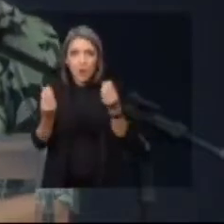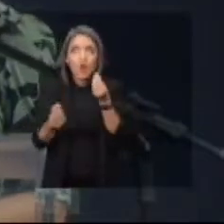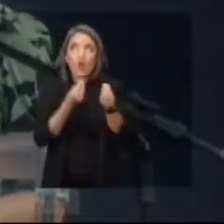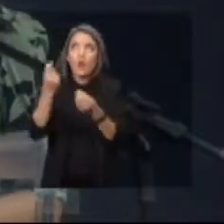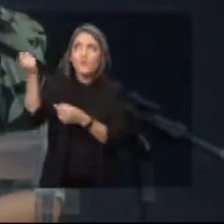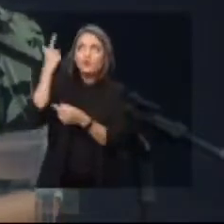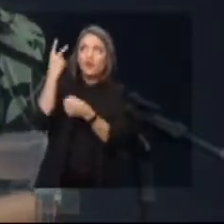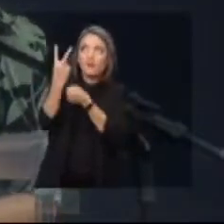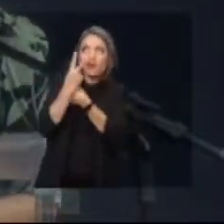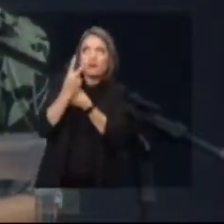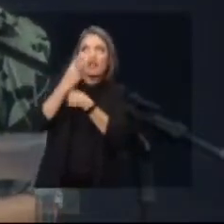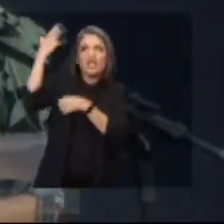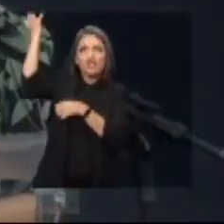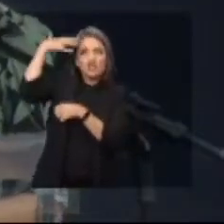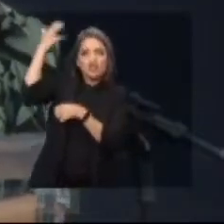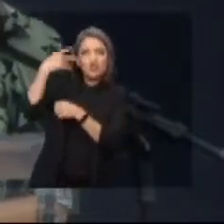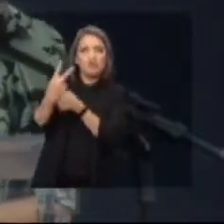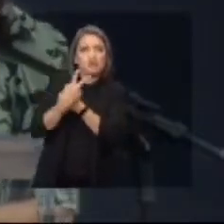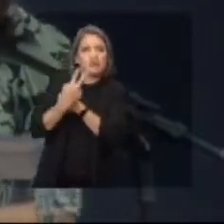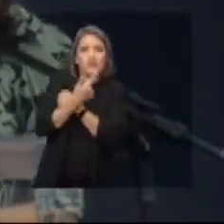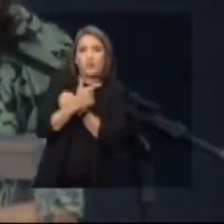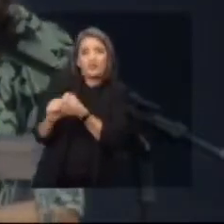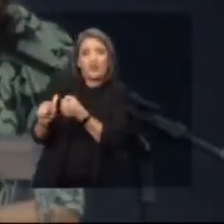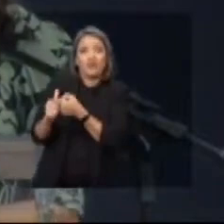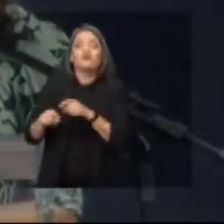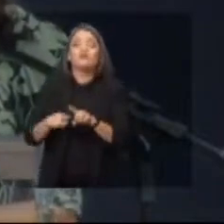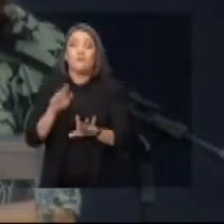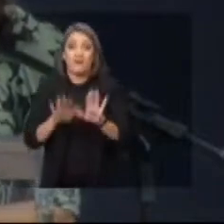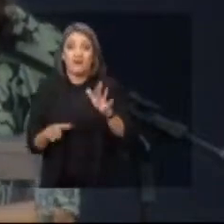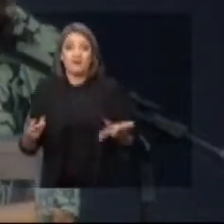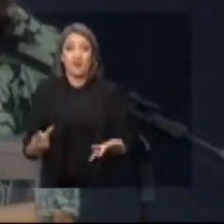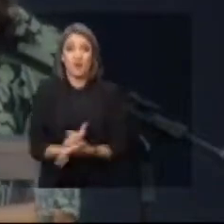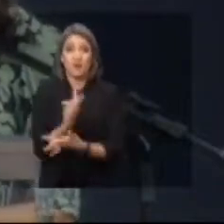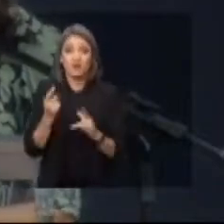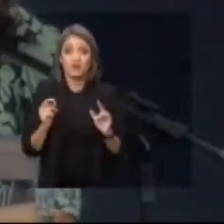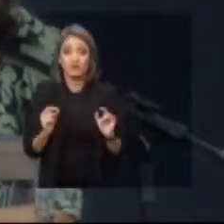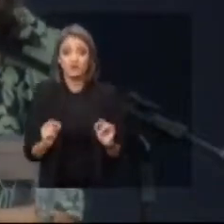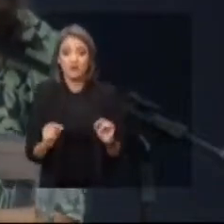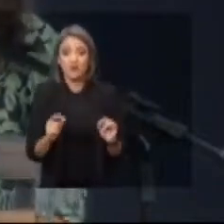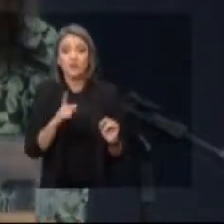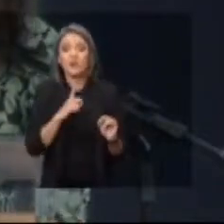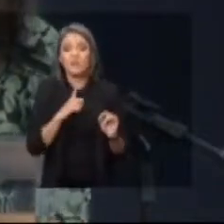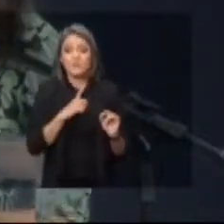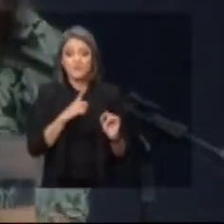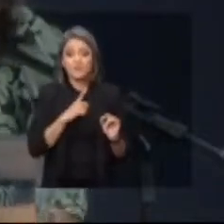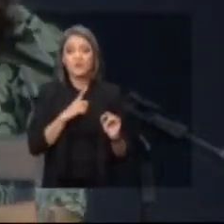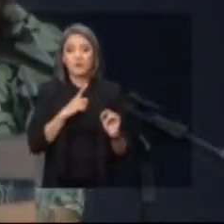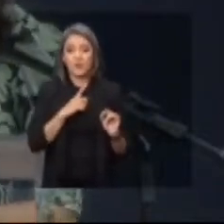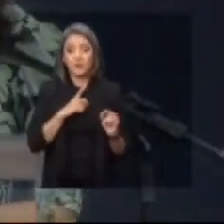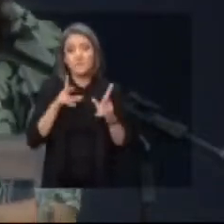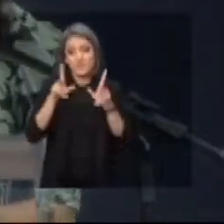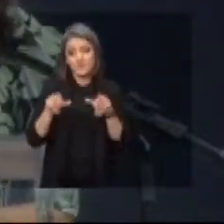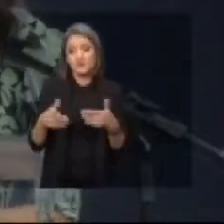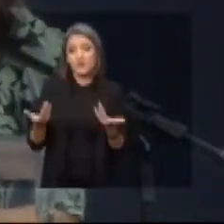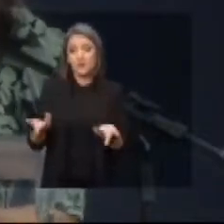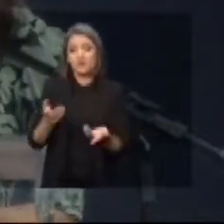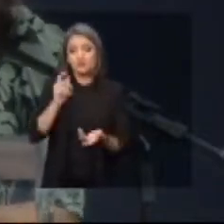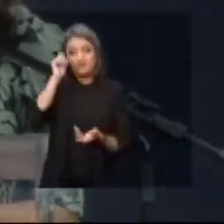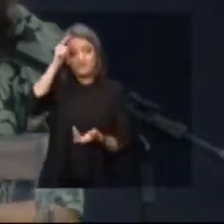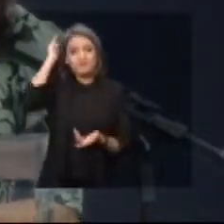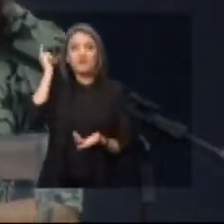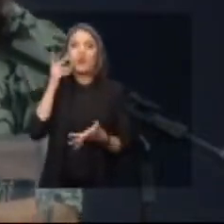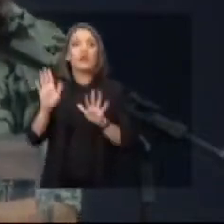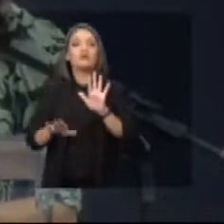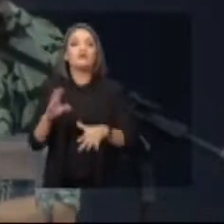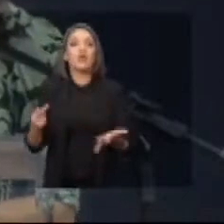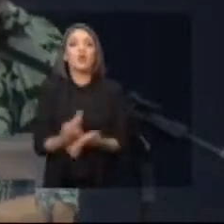intenso e até chuvas torrenciais não raras às vezes nessa circunstâncias são constatados óbitos como bem lembrou vossa excelência mas esses